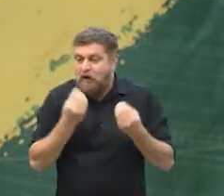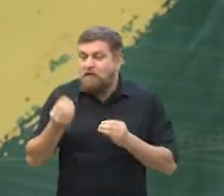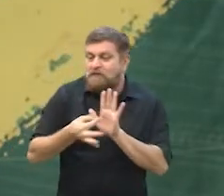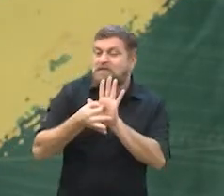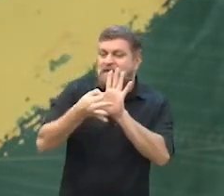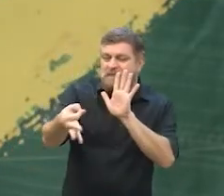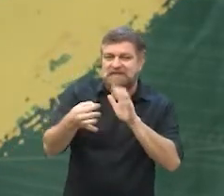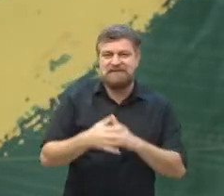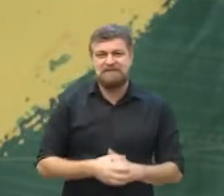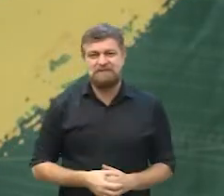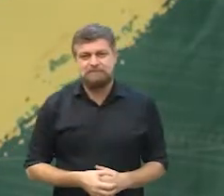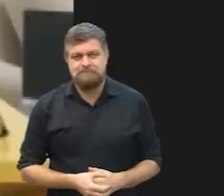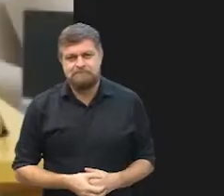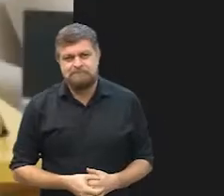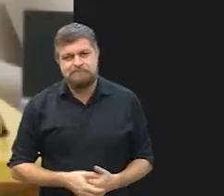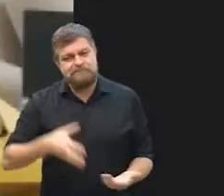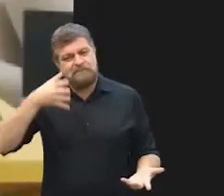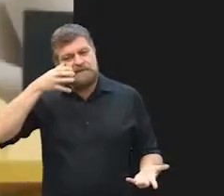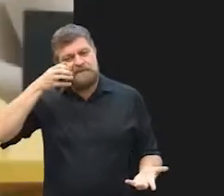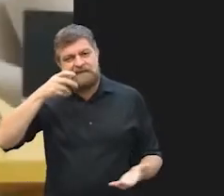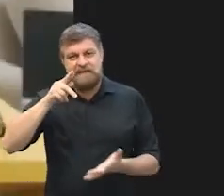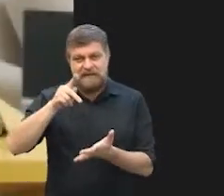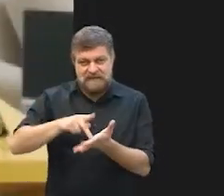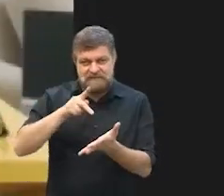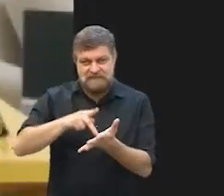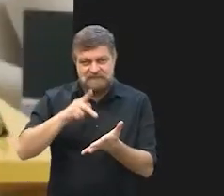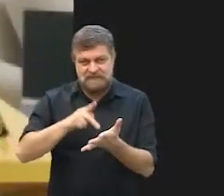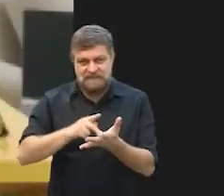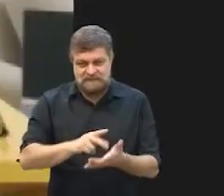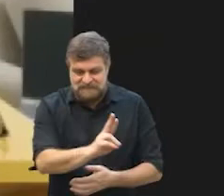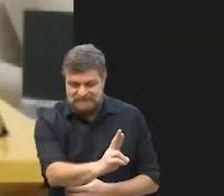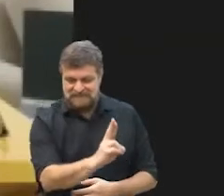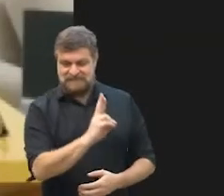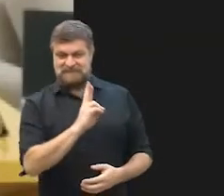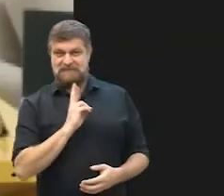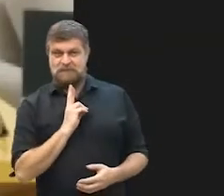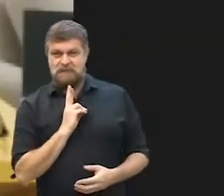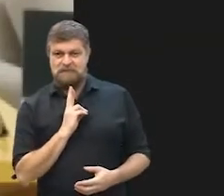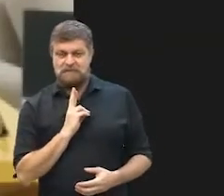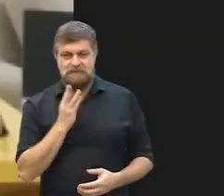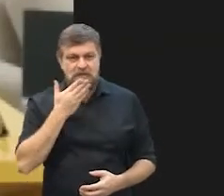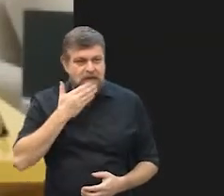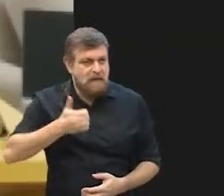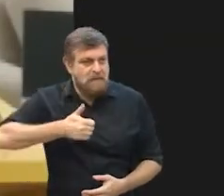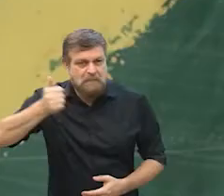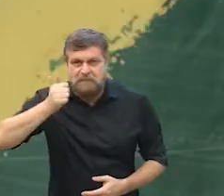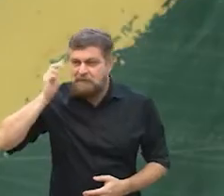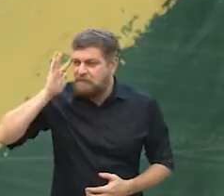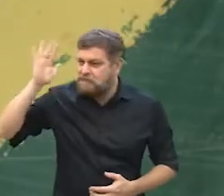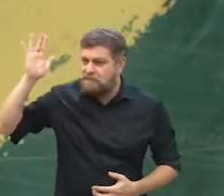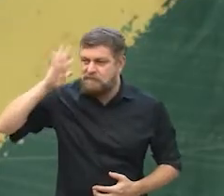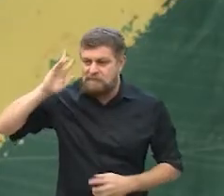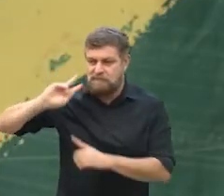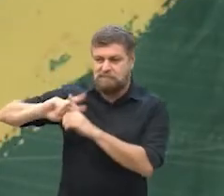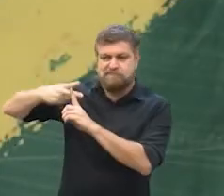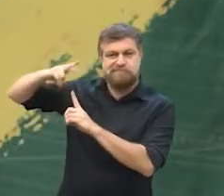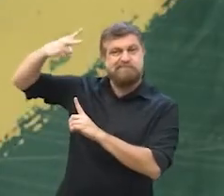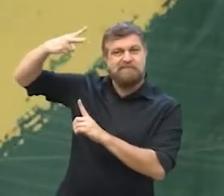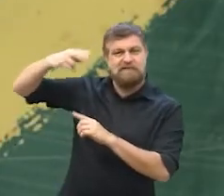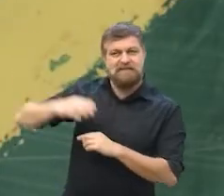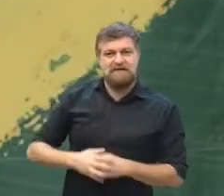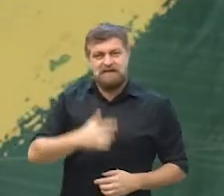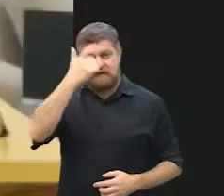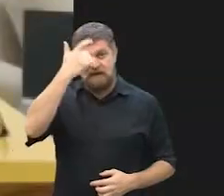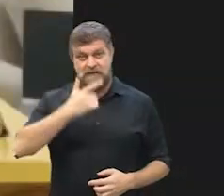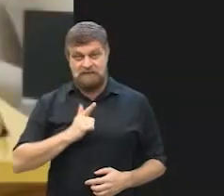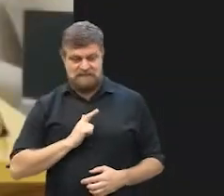estudantes? André, na verdade, esse retorno foi assim melhor do que eu imaginei, né? Porque, inclusive,